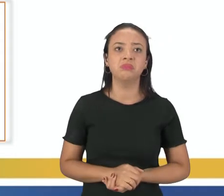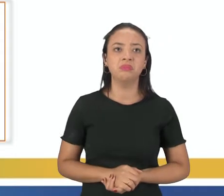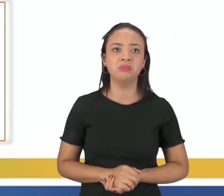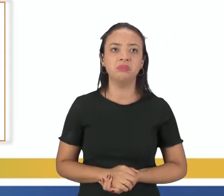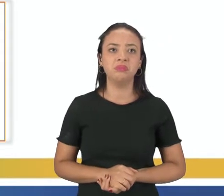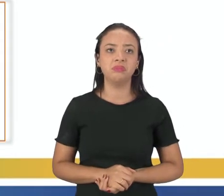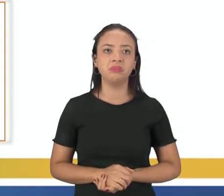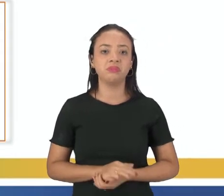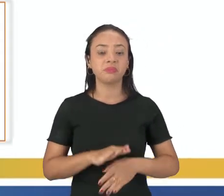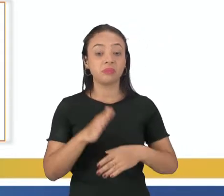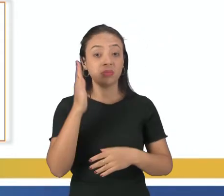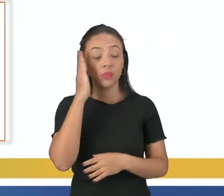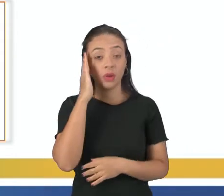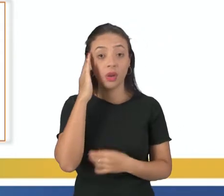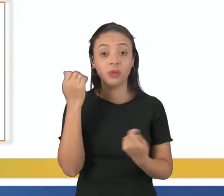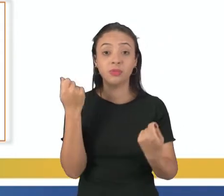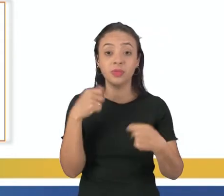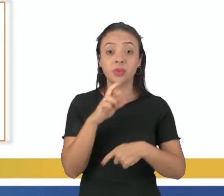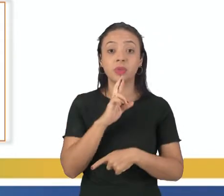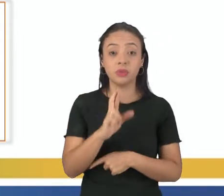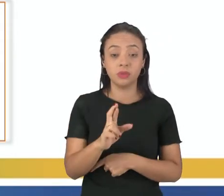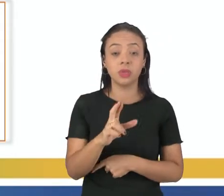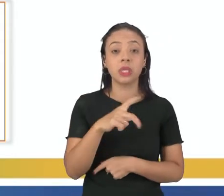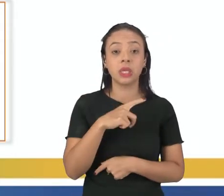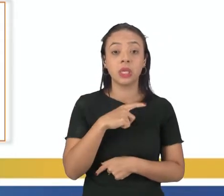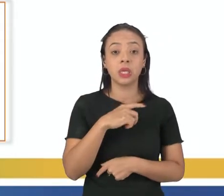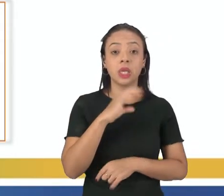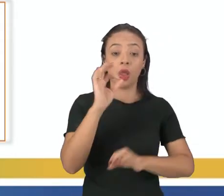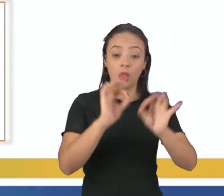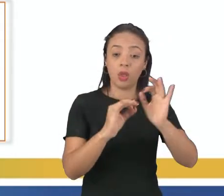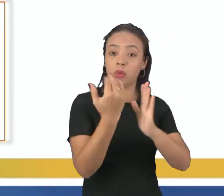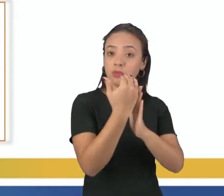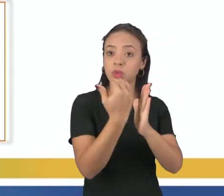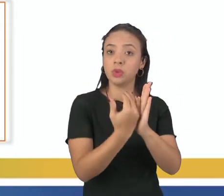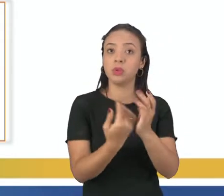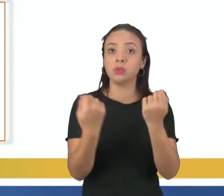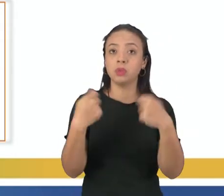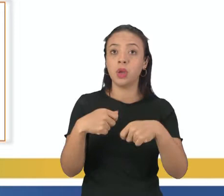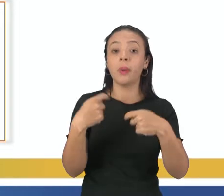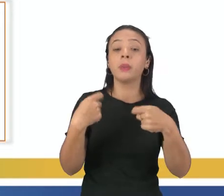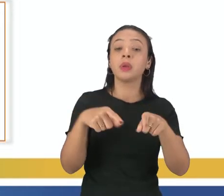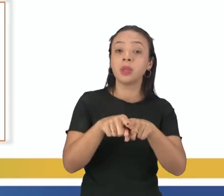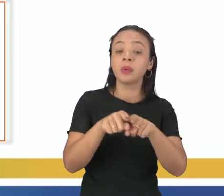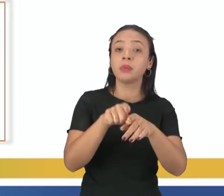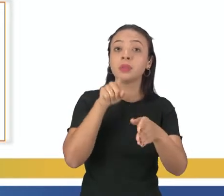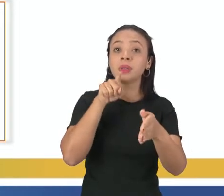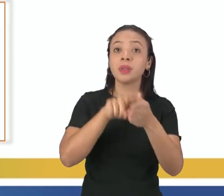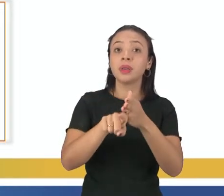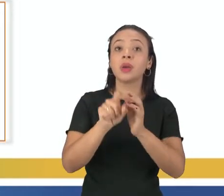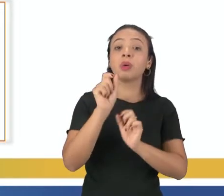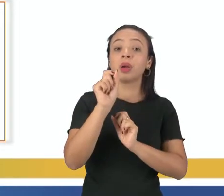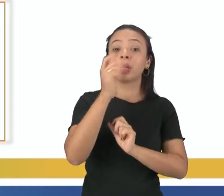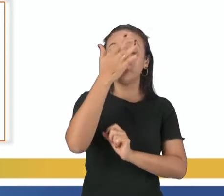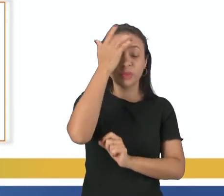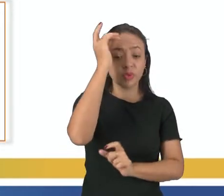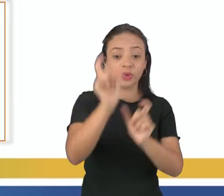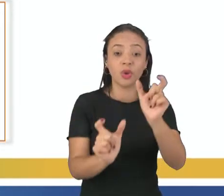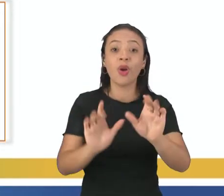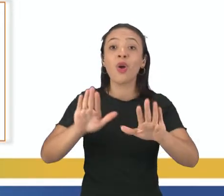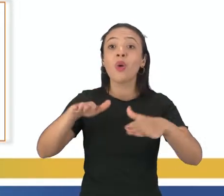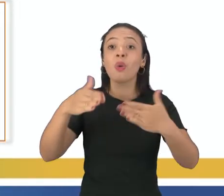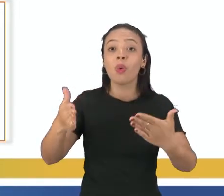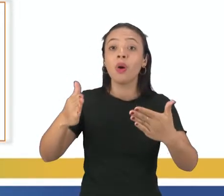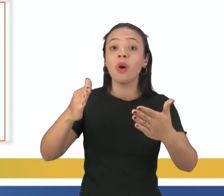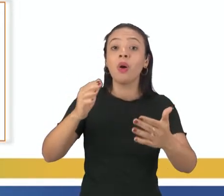E considerando as possíveis respostas selecionadas no levantamento de hipóteses, é preciso perguntar aos indivíduos pesquisados qual atividade cada um